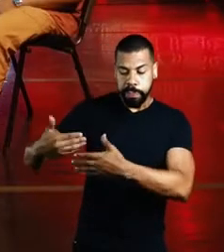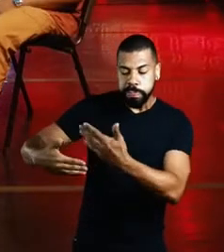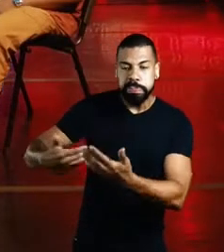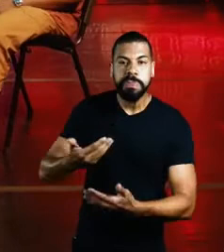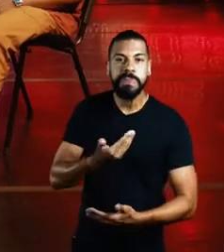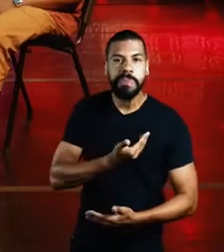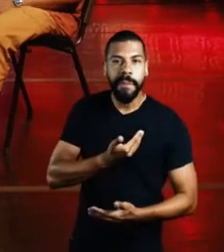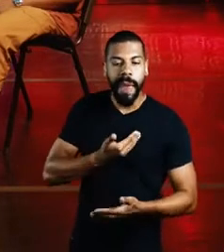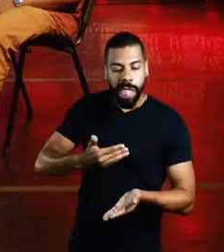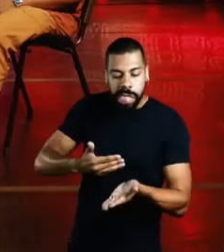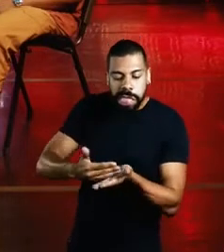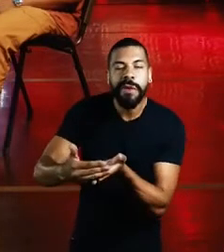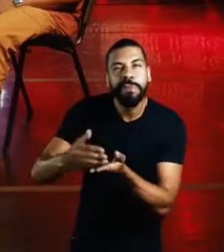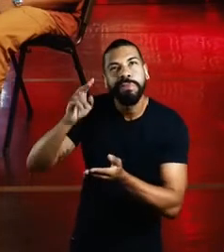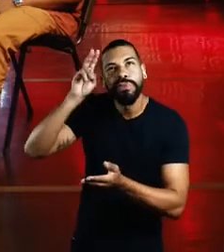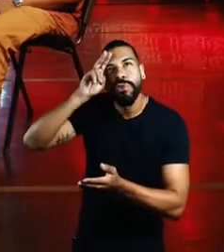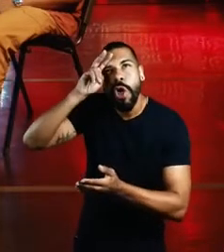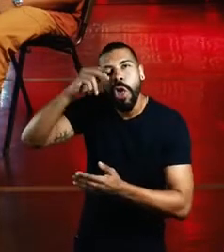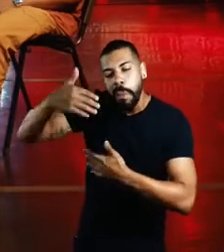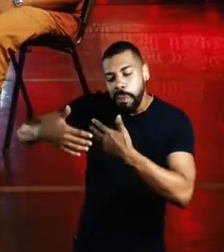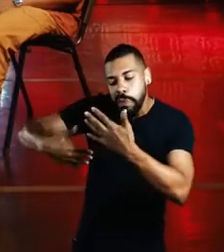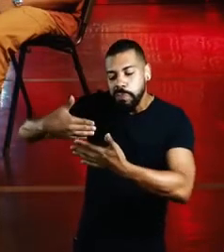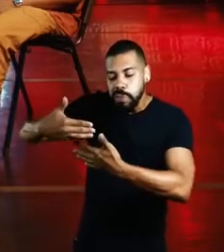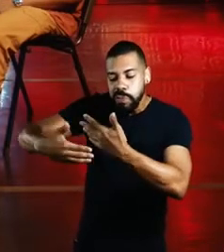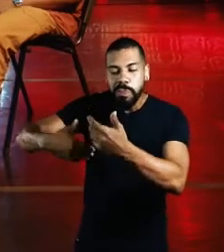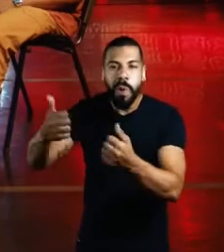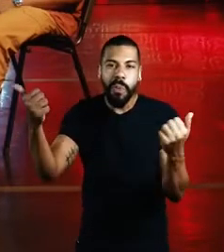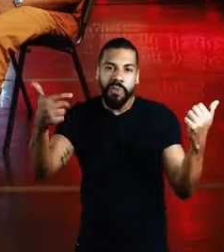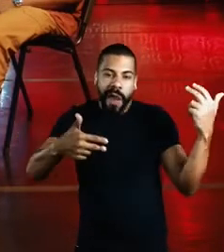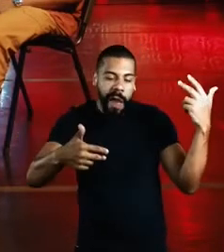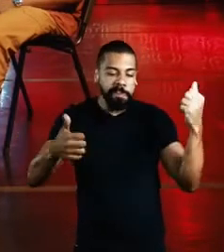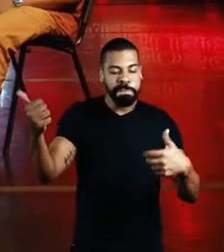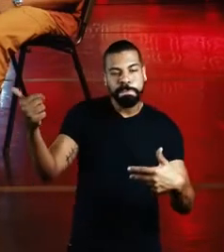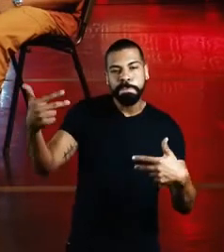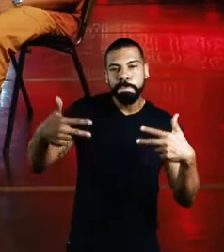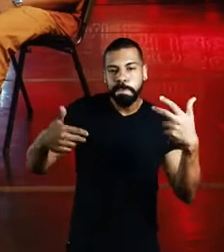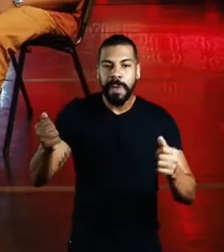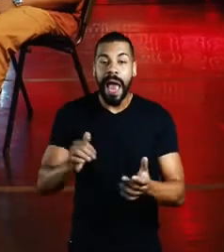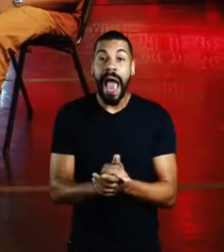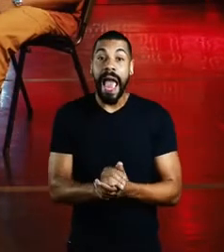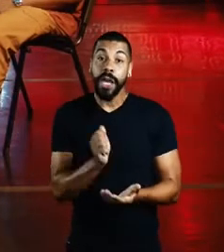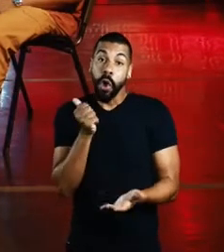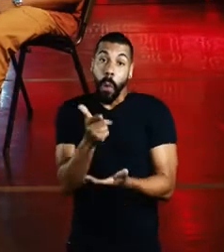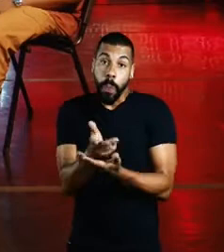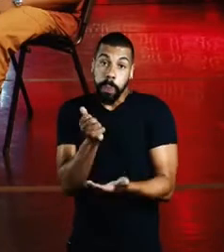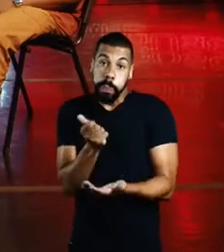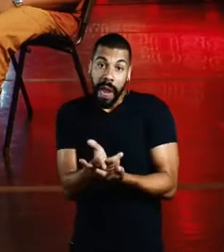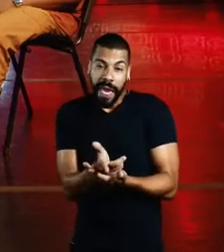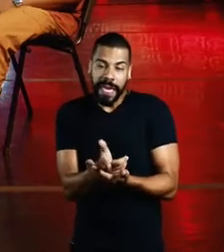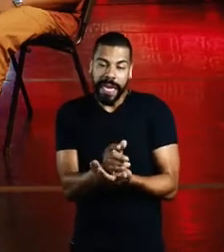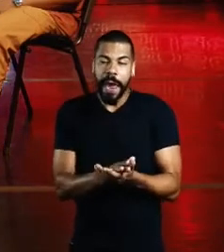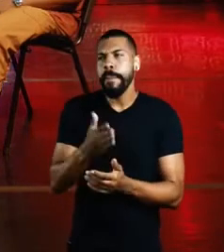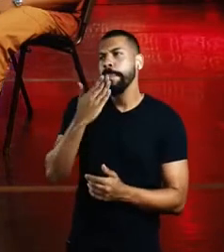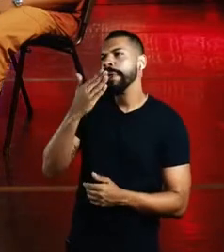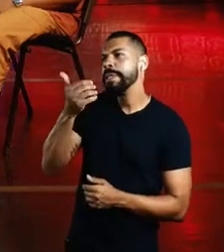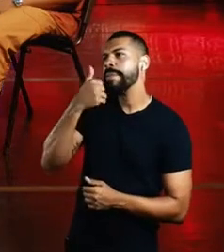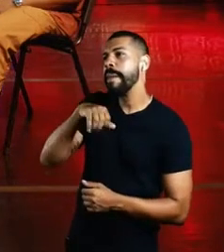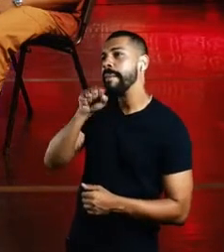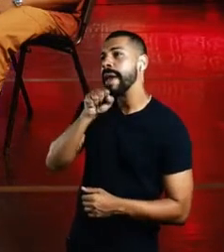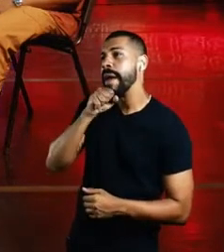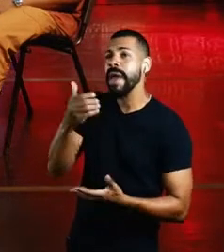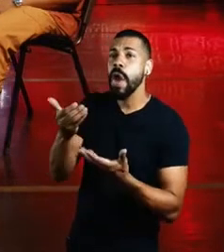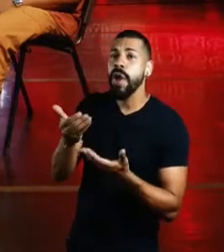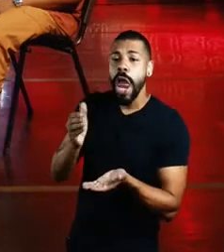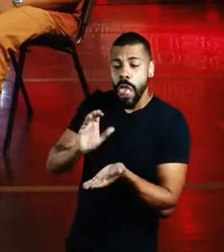do rap, né? O rap começou de uma bateria eletrônica que eu vi lá na Santa Efigênia, comprei essa bateria, fiz a minha mãe sacar minha poupança